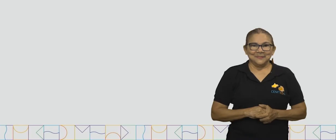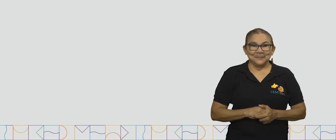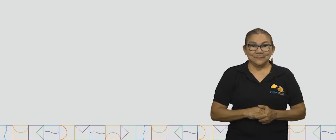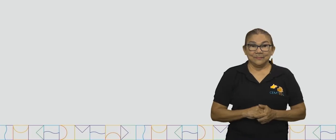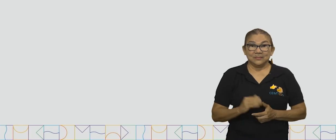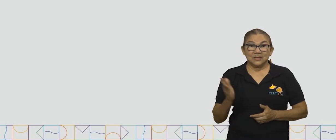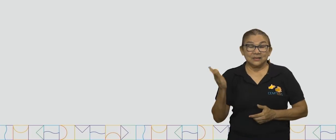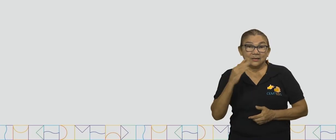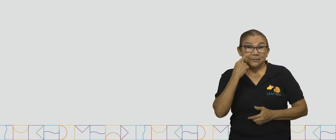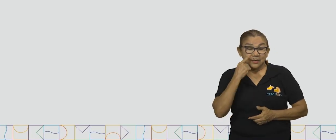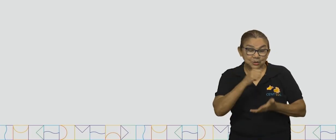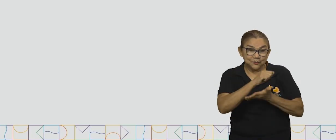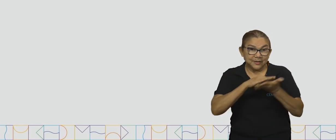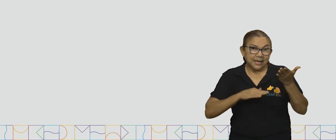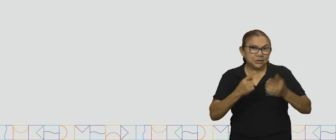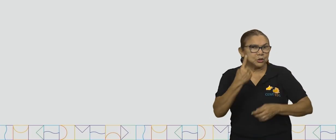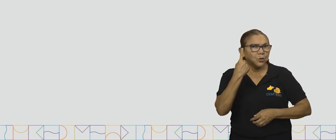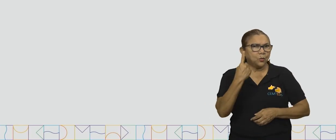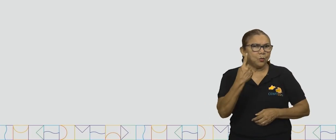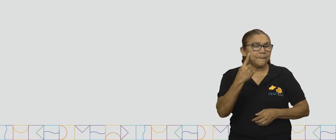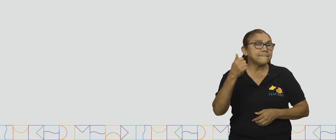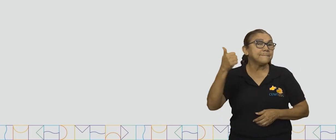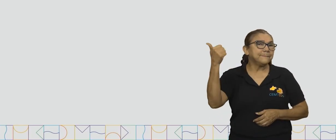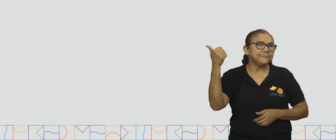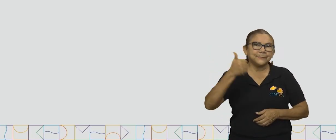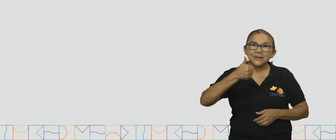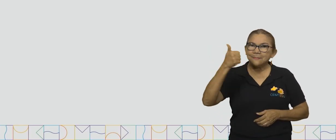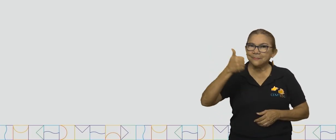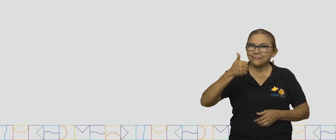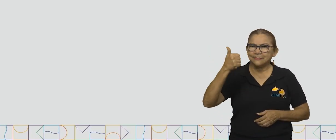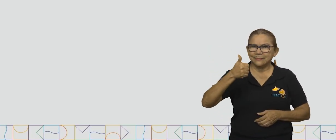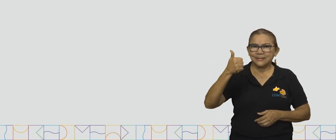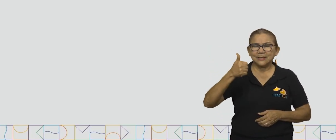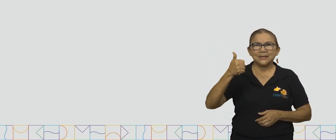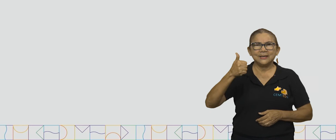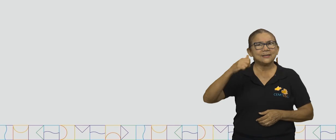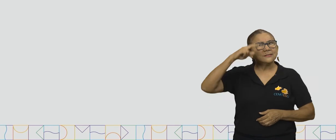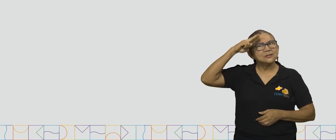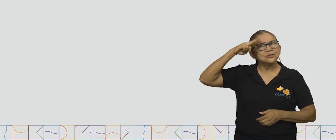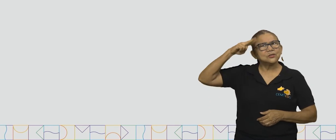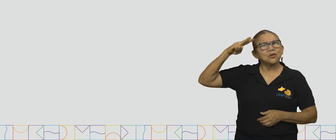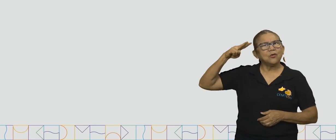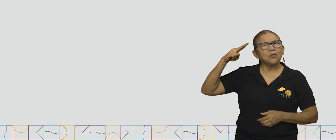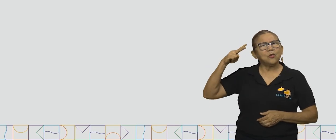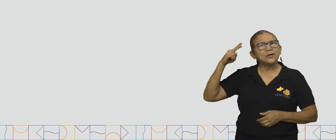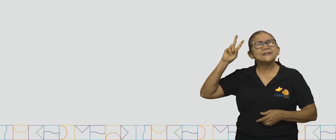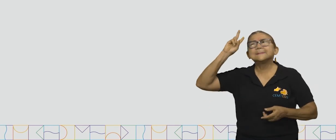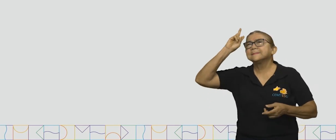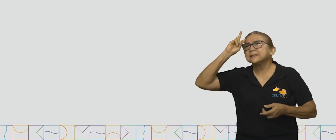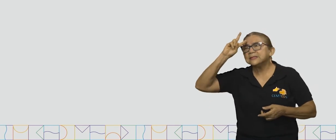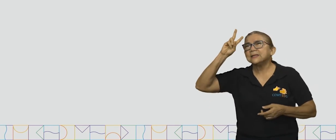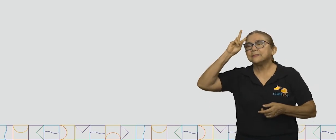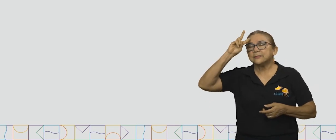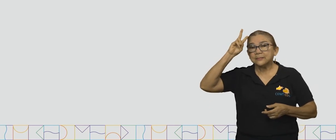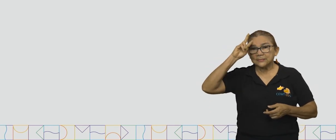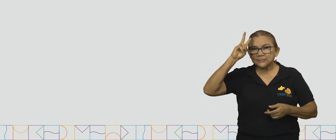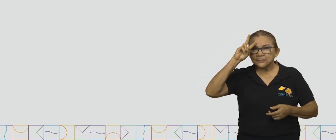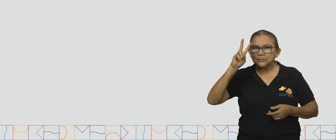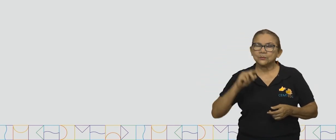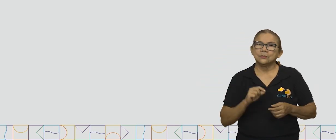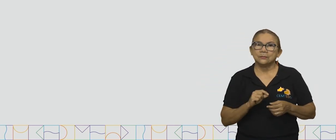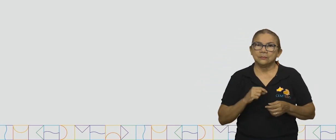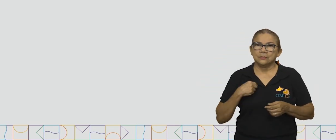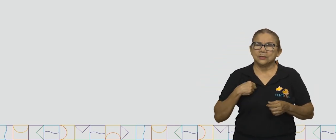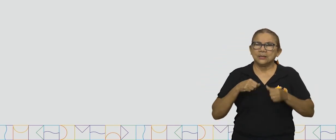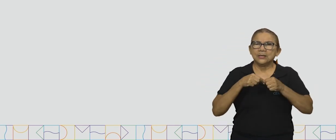Vamos lá, atividade 1. A primeira fase do Brasil República foi marcada pelo domínio político das elites agrárias